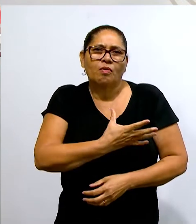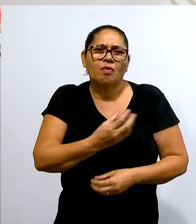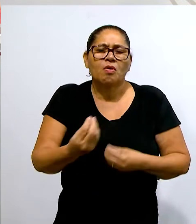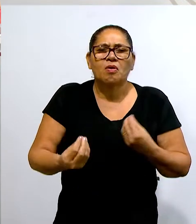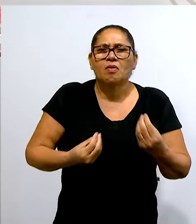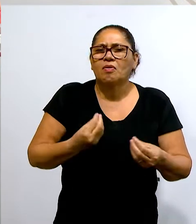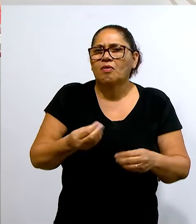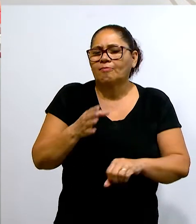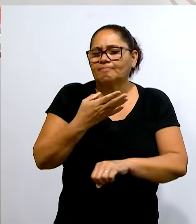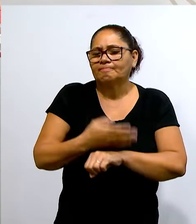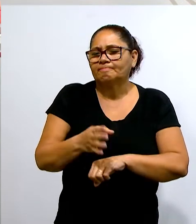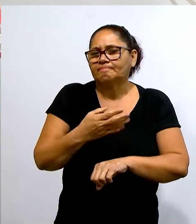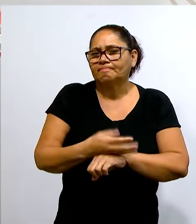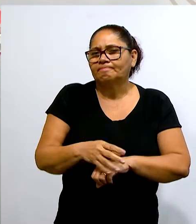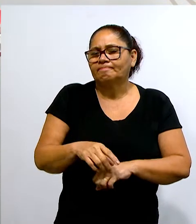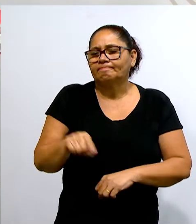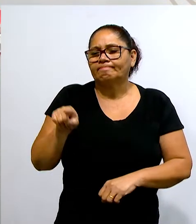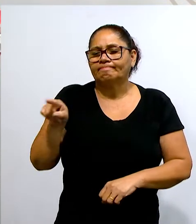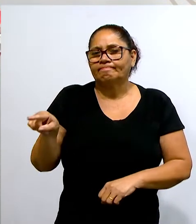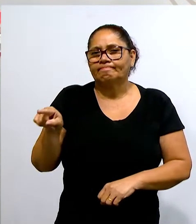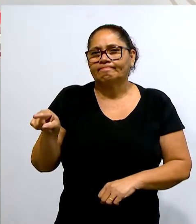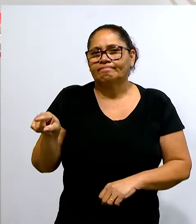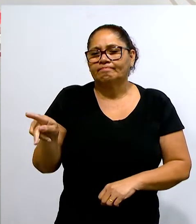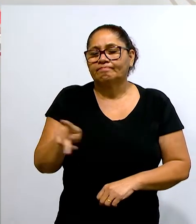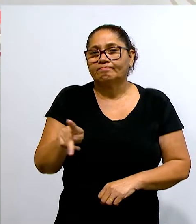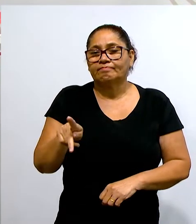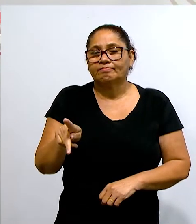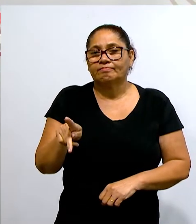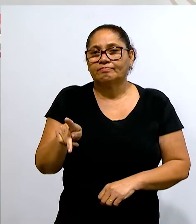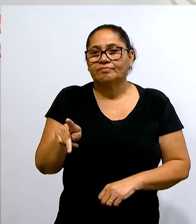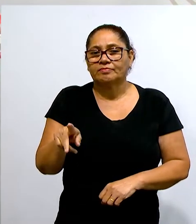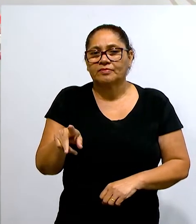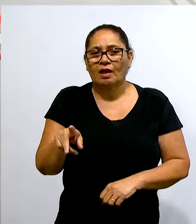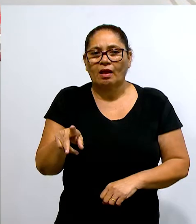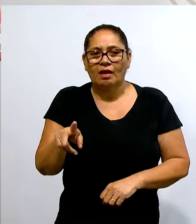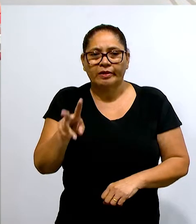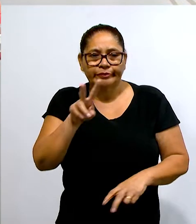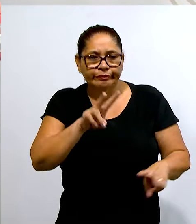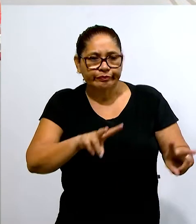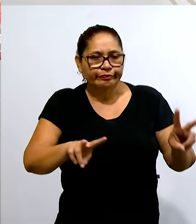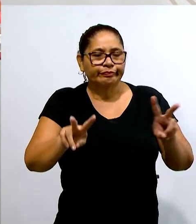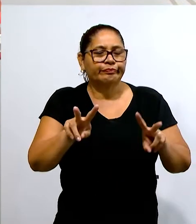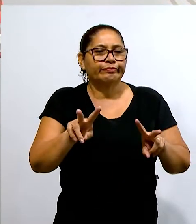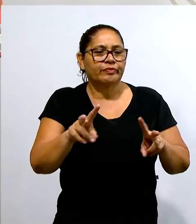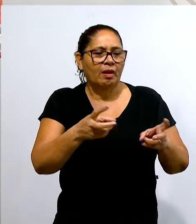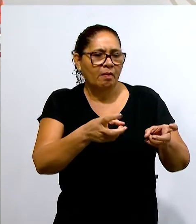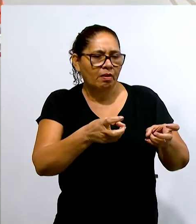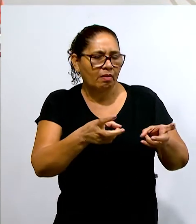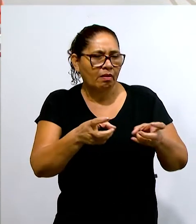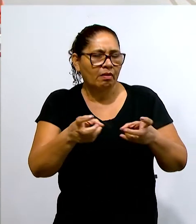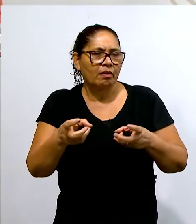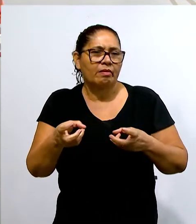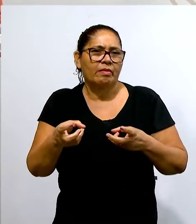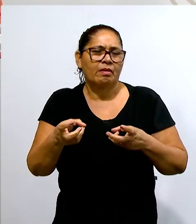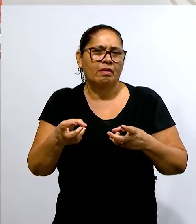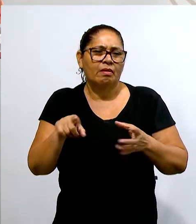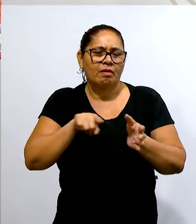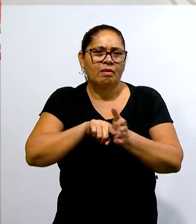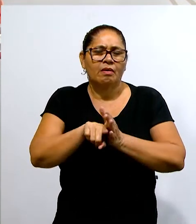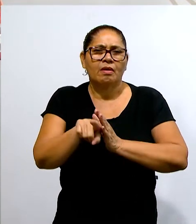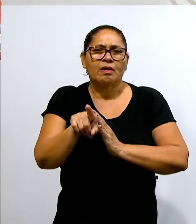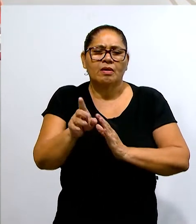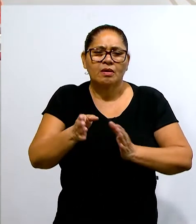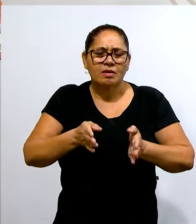na prática dele. Porque esse professor ele está sempre atento ao seu processo formativo. É uma pergunta que